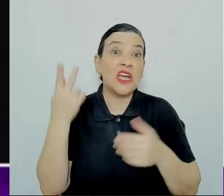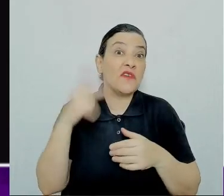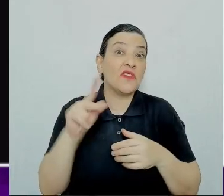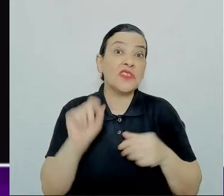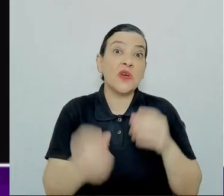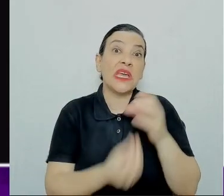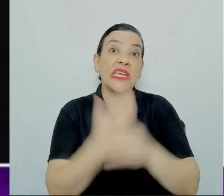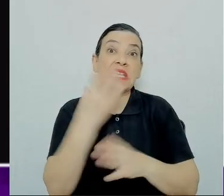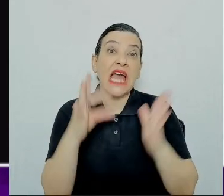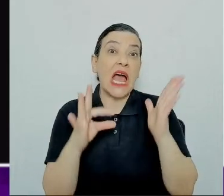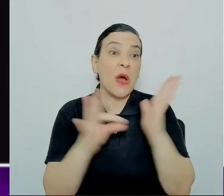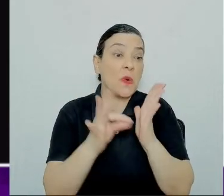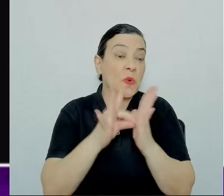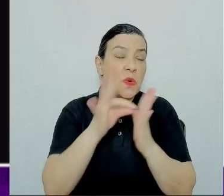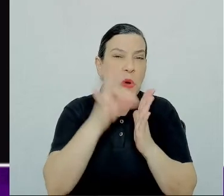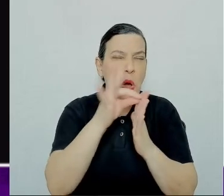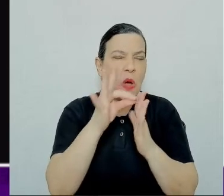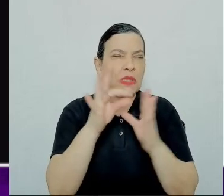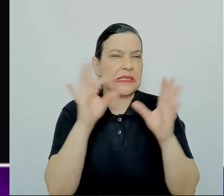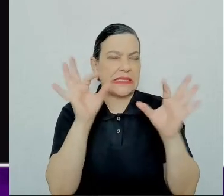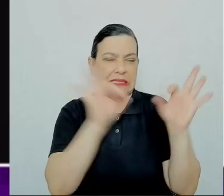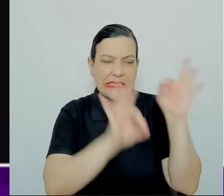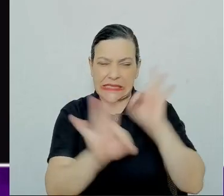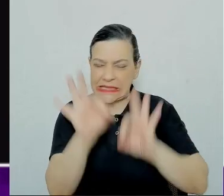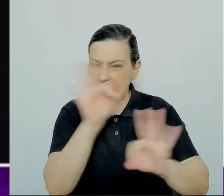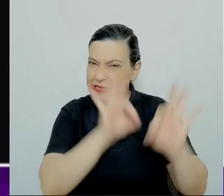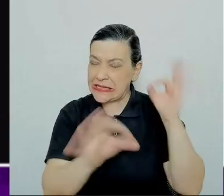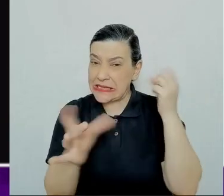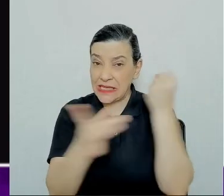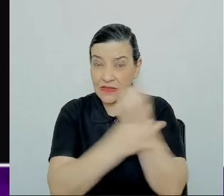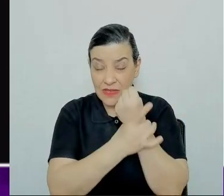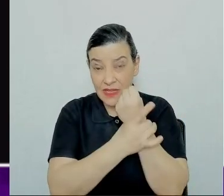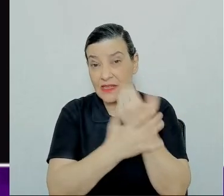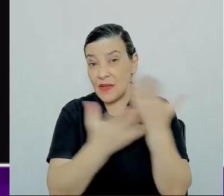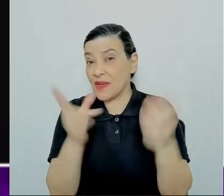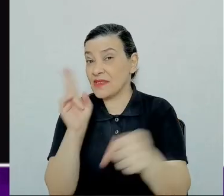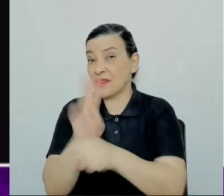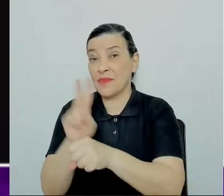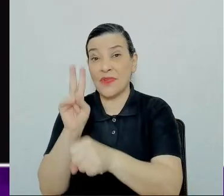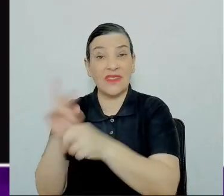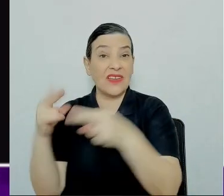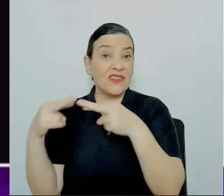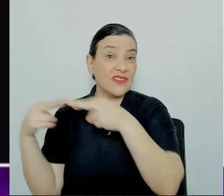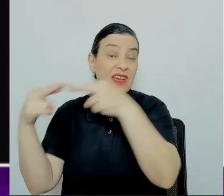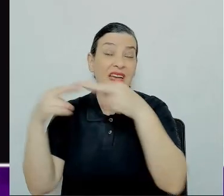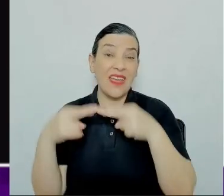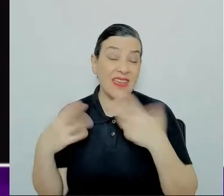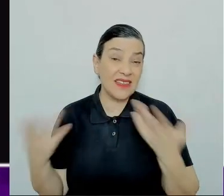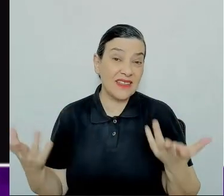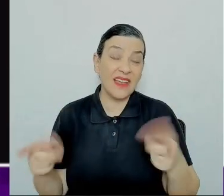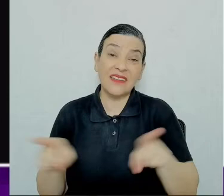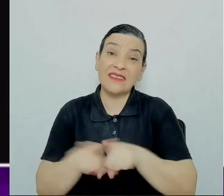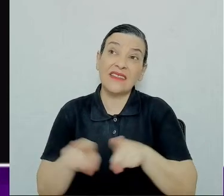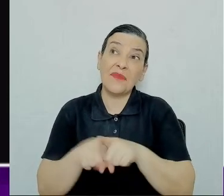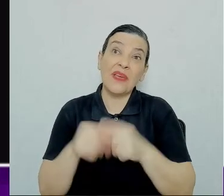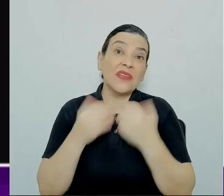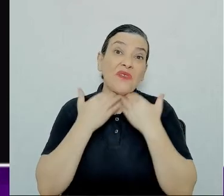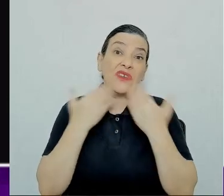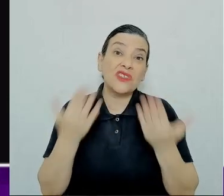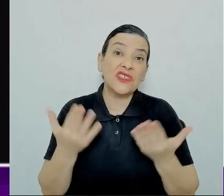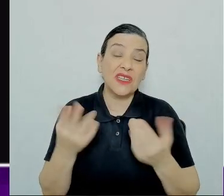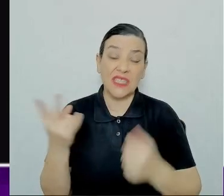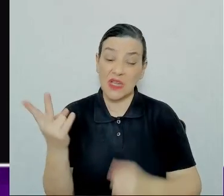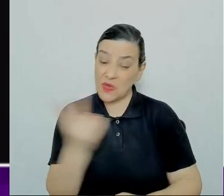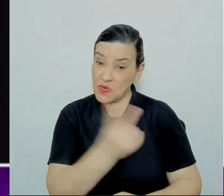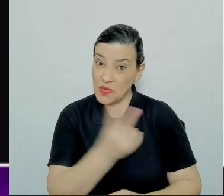código com todo tipo de segurança possível se você não protege a sua rede. E também não adianta você fazer esses dois